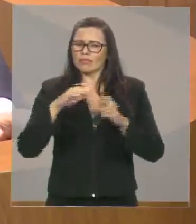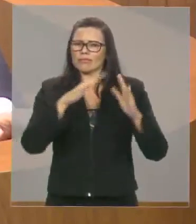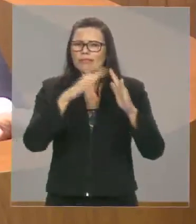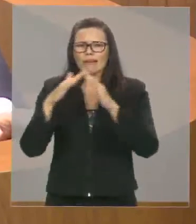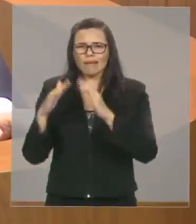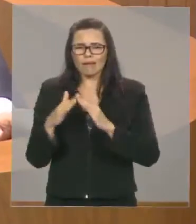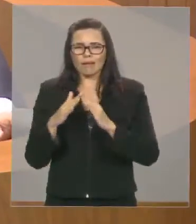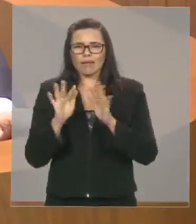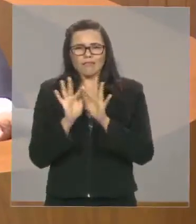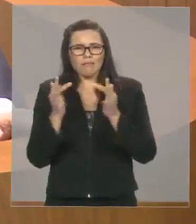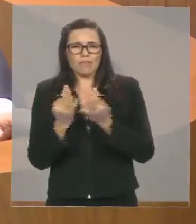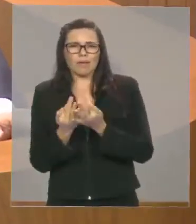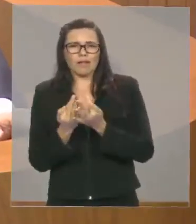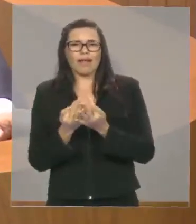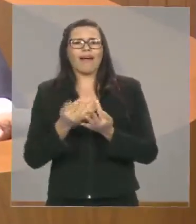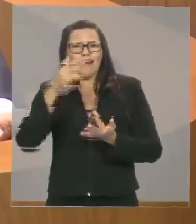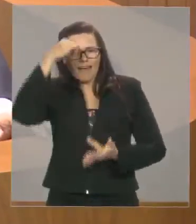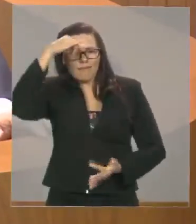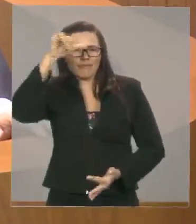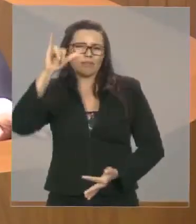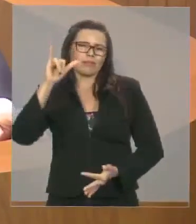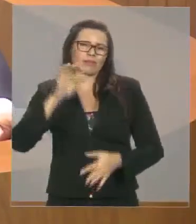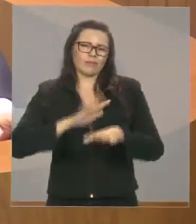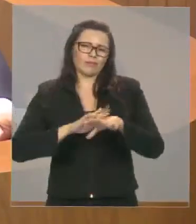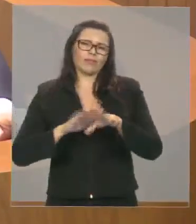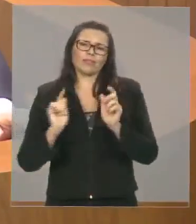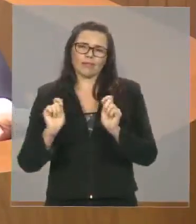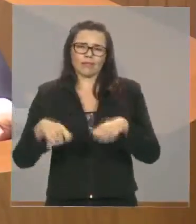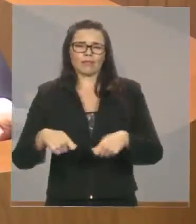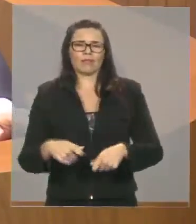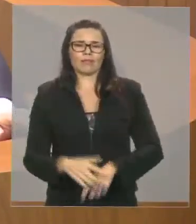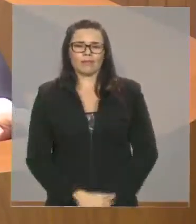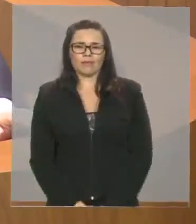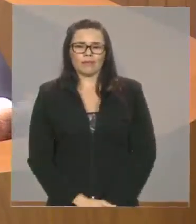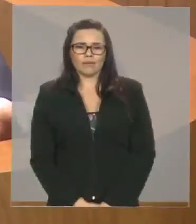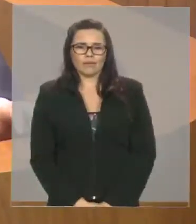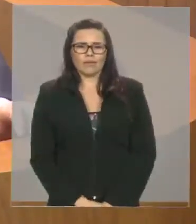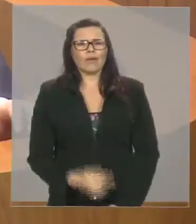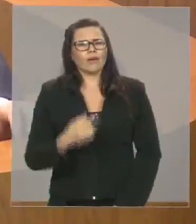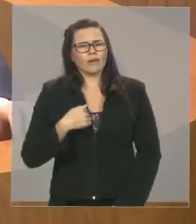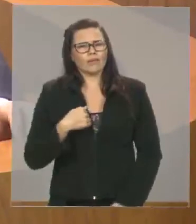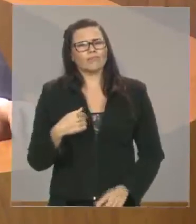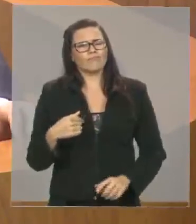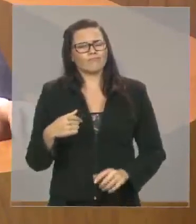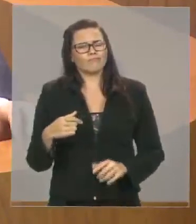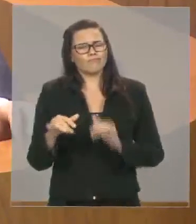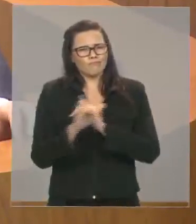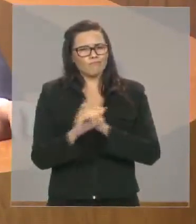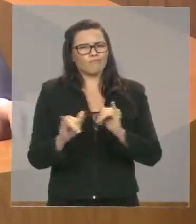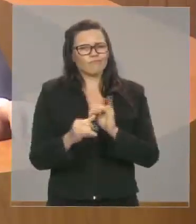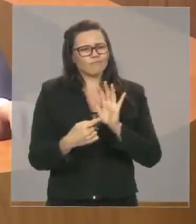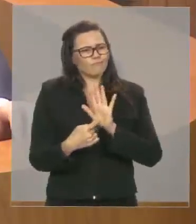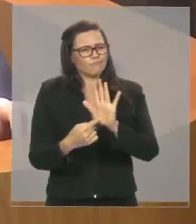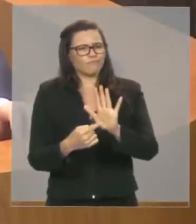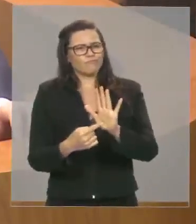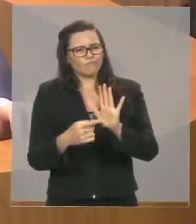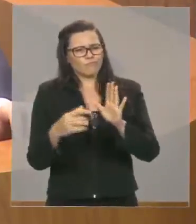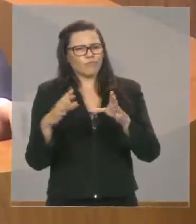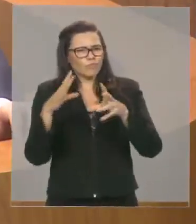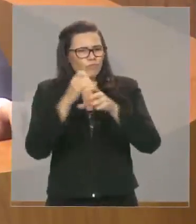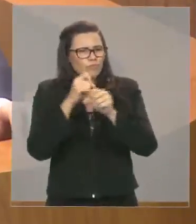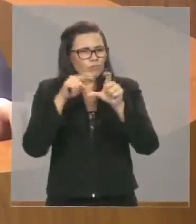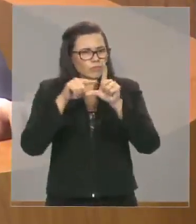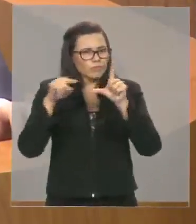casa, constatando o que a gente tem demonstrado aqui com os dados da Associação Brasileira, que justamente